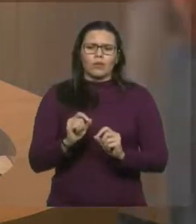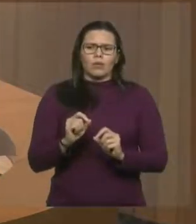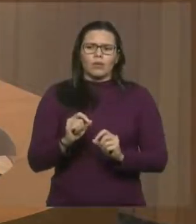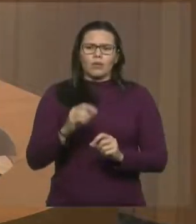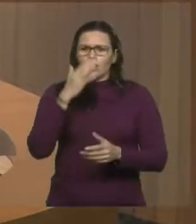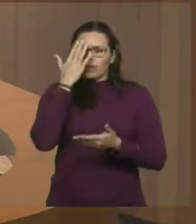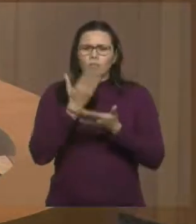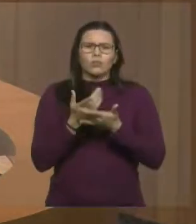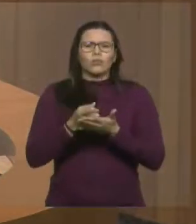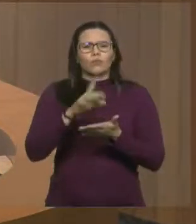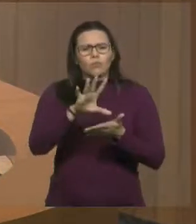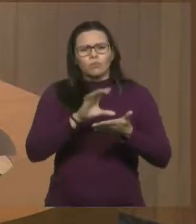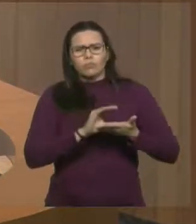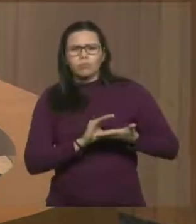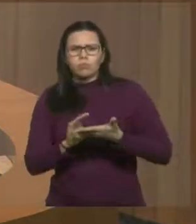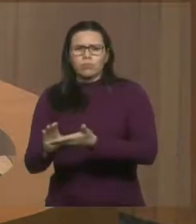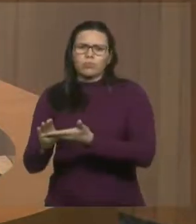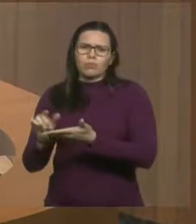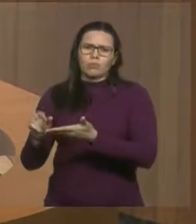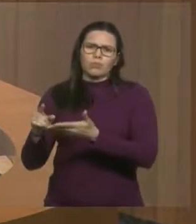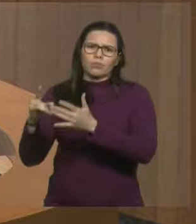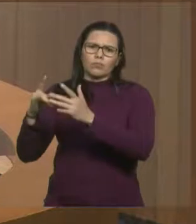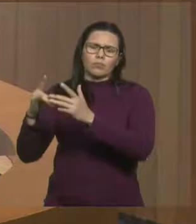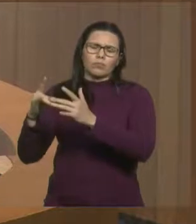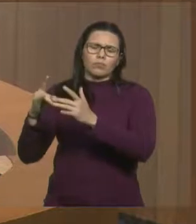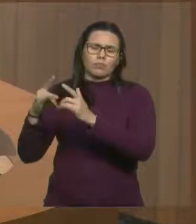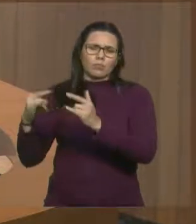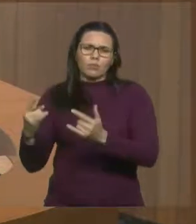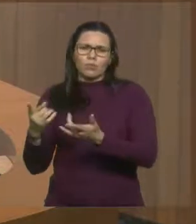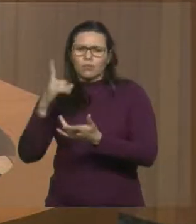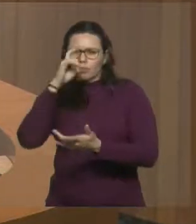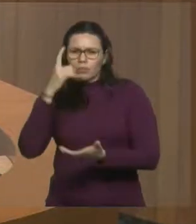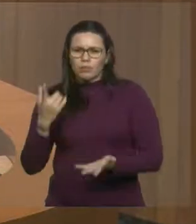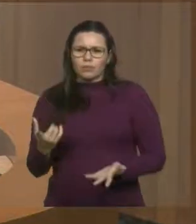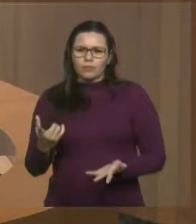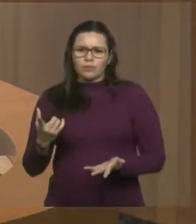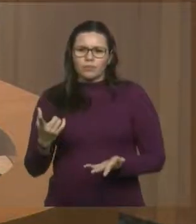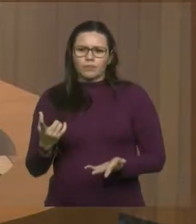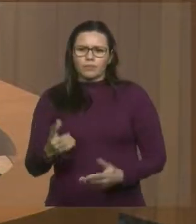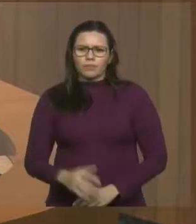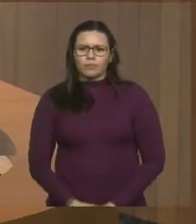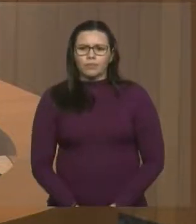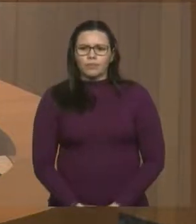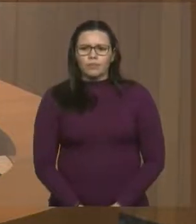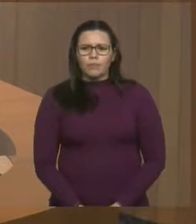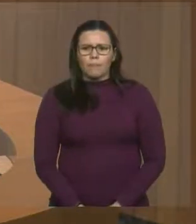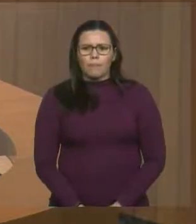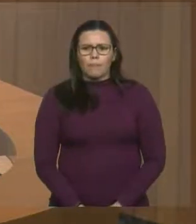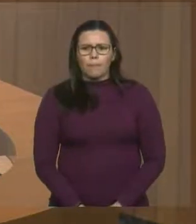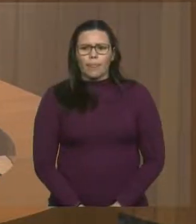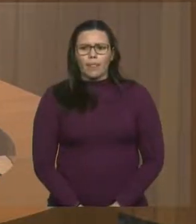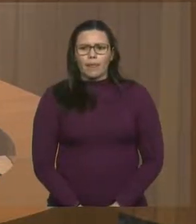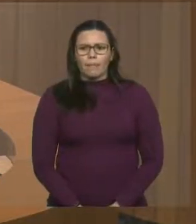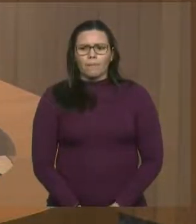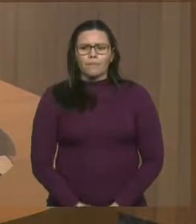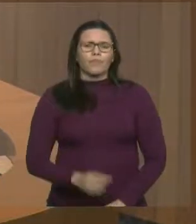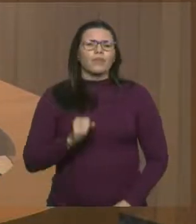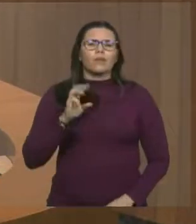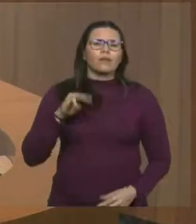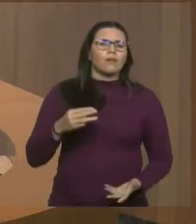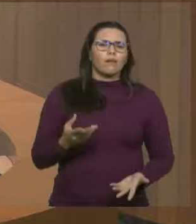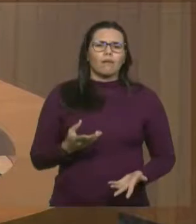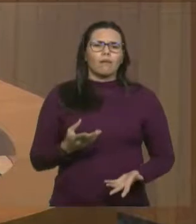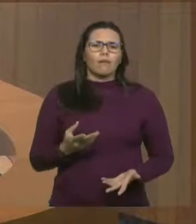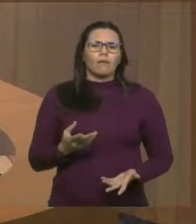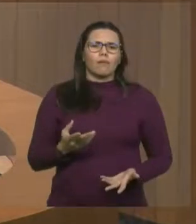um impasse, porque quem quer uma indisposição com a orientação do Ministério Público hoje no Brasil?